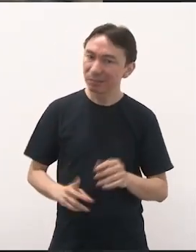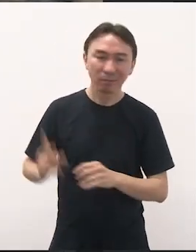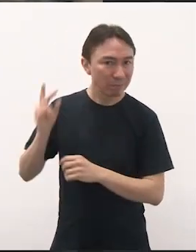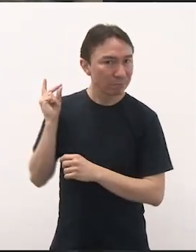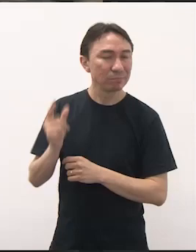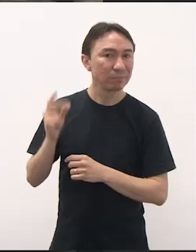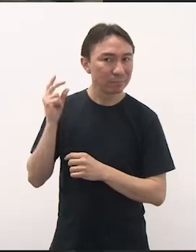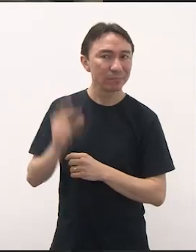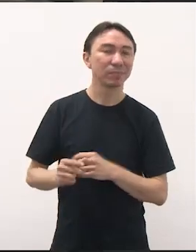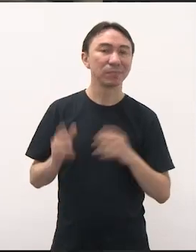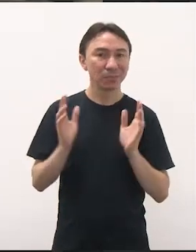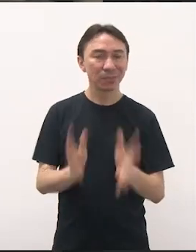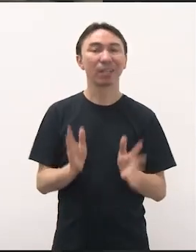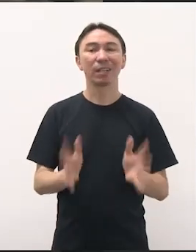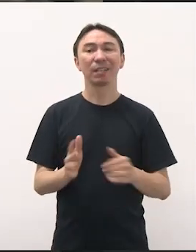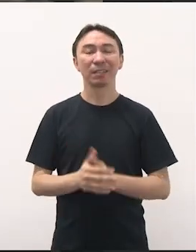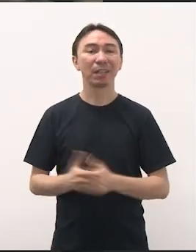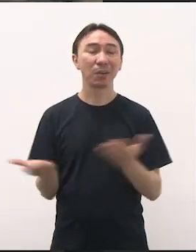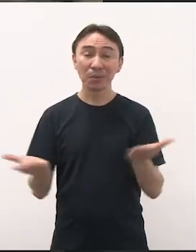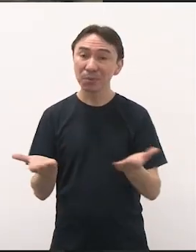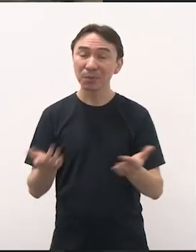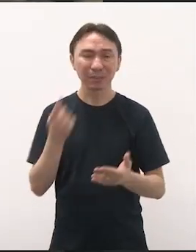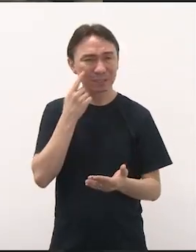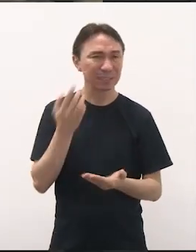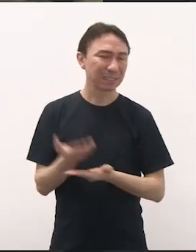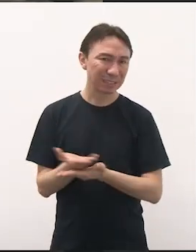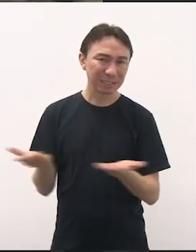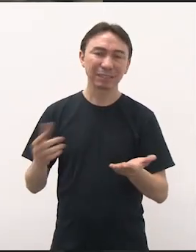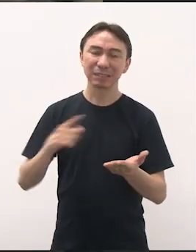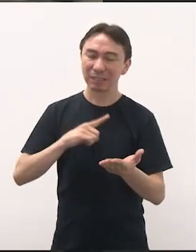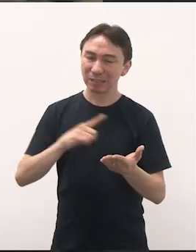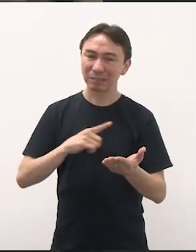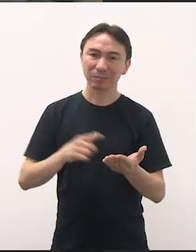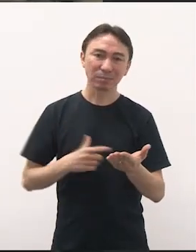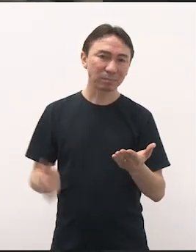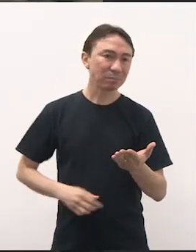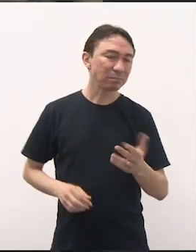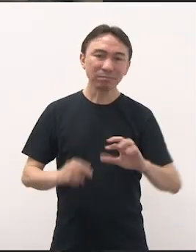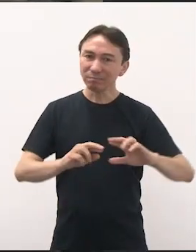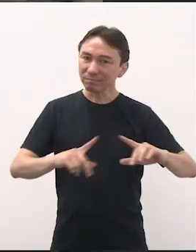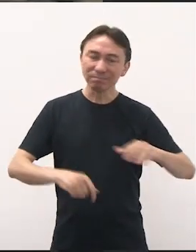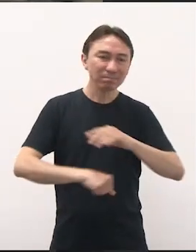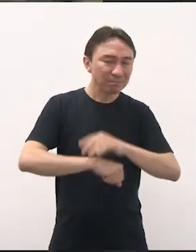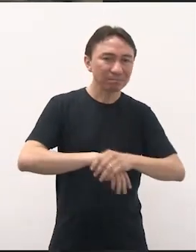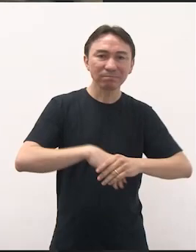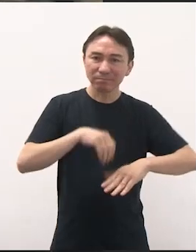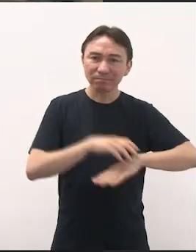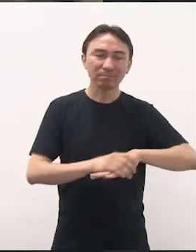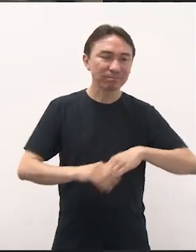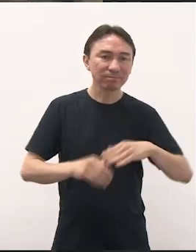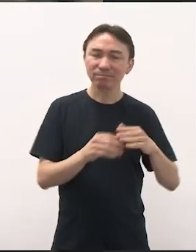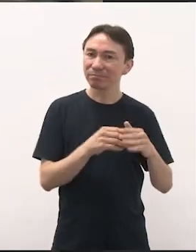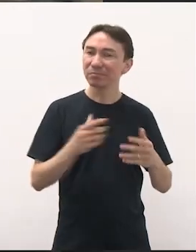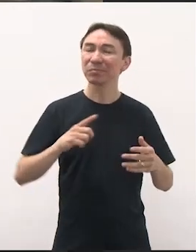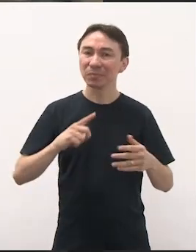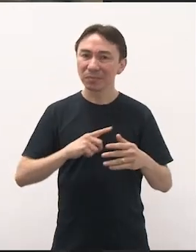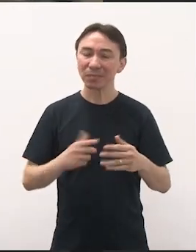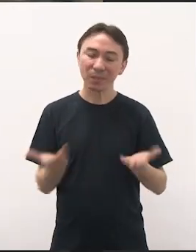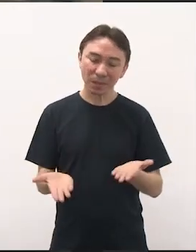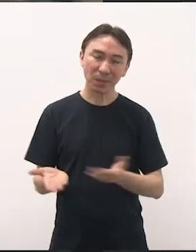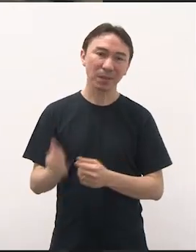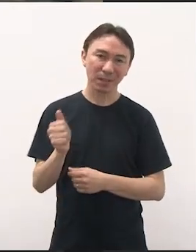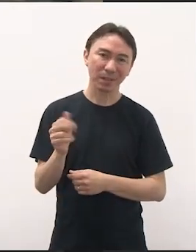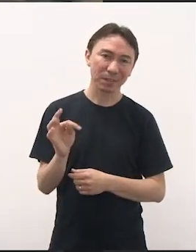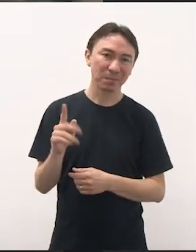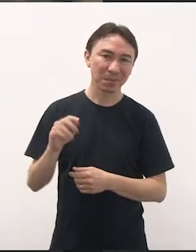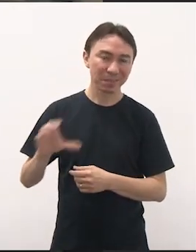Mafre, e eles vêm aí desenvolvendo uma sequência de ações conosco, formativas, voltadas para o Conviva, mas